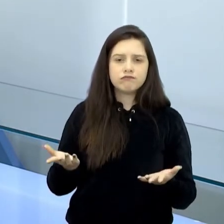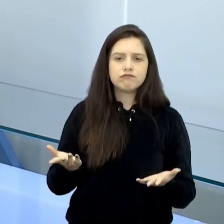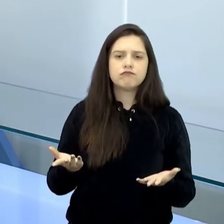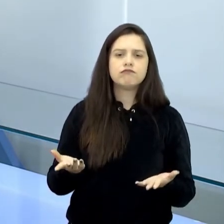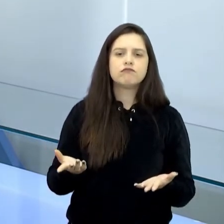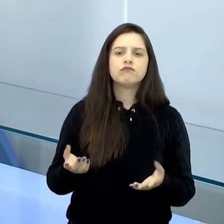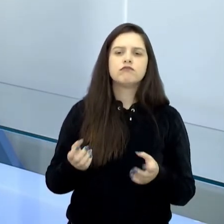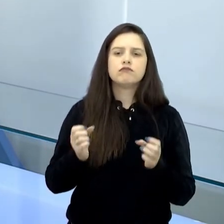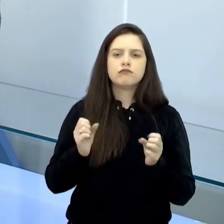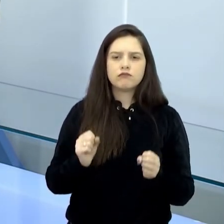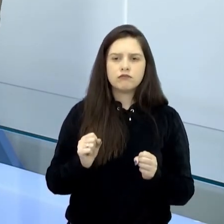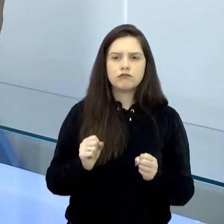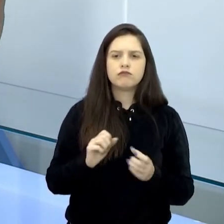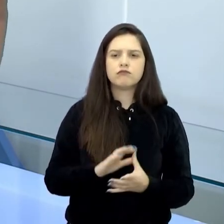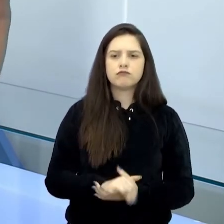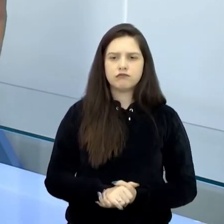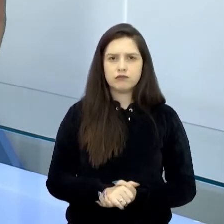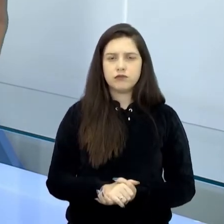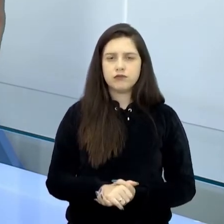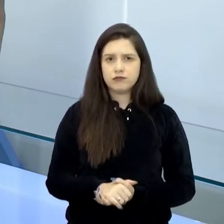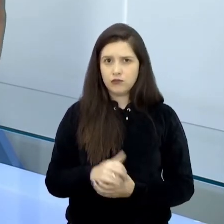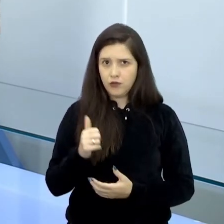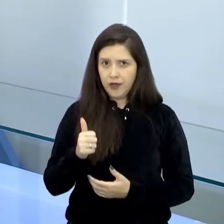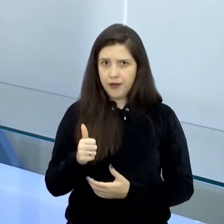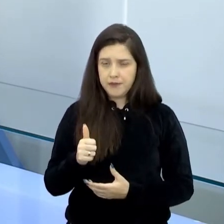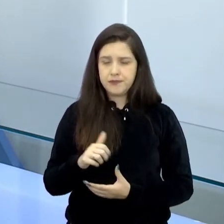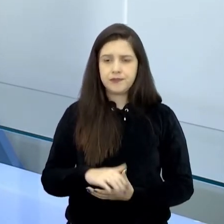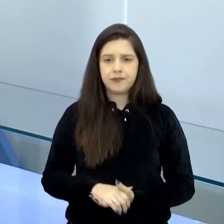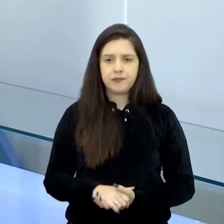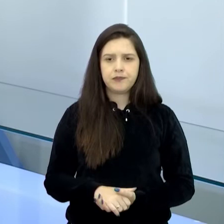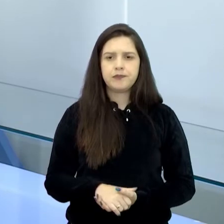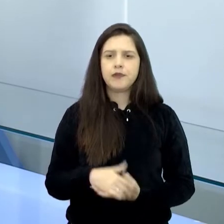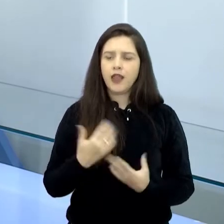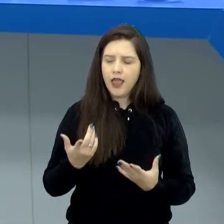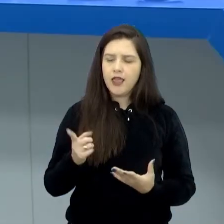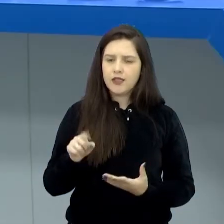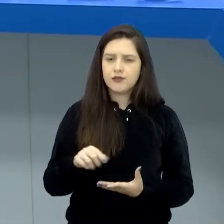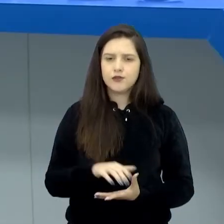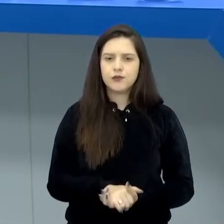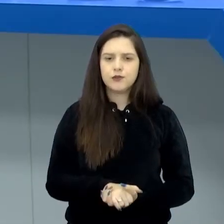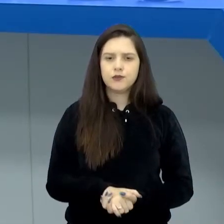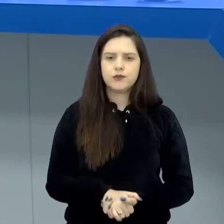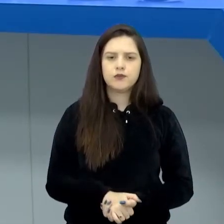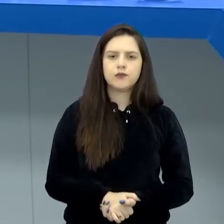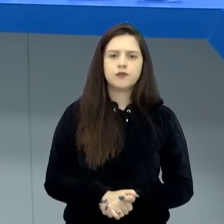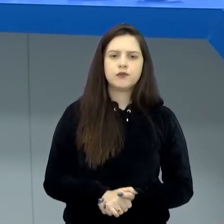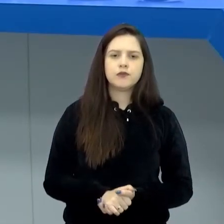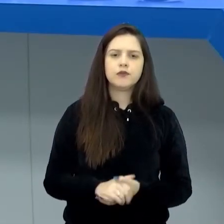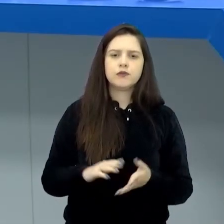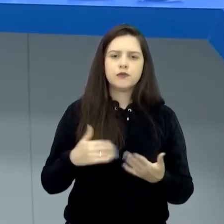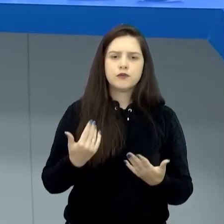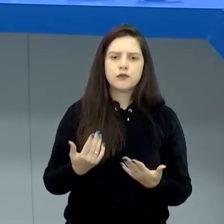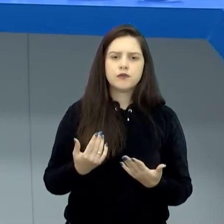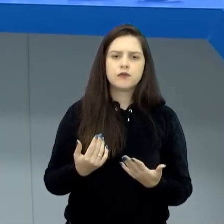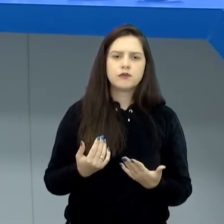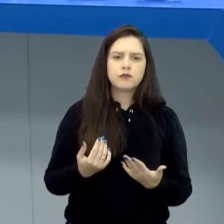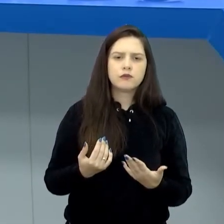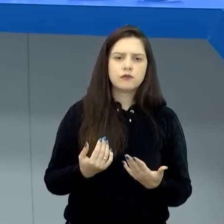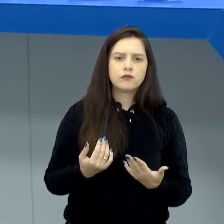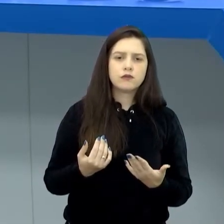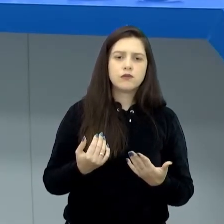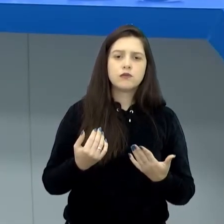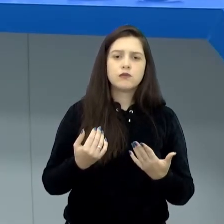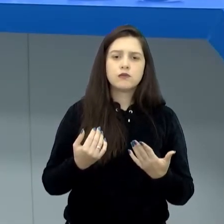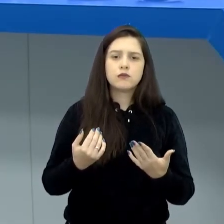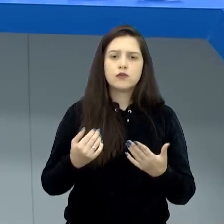de óxido de cálcio. Está bem? É isso. Ah, muito bom, então, professor. Aí algumas